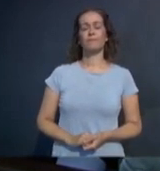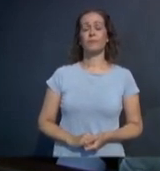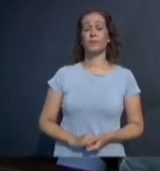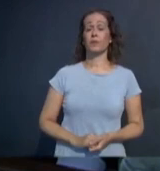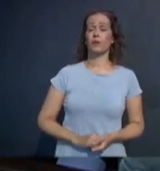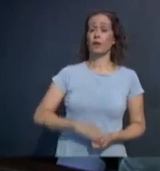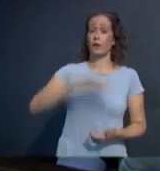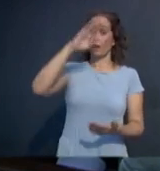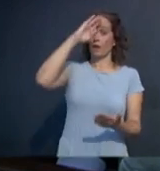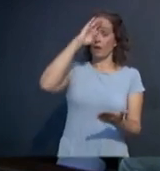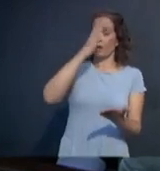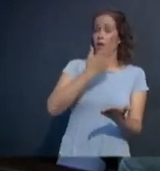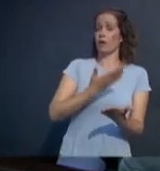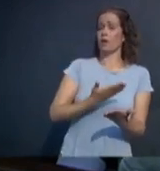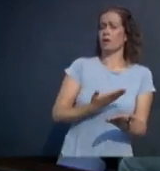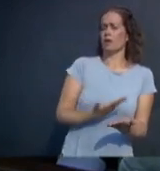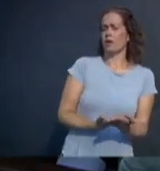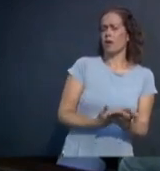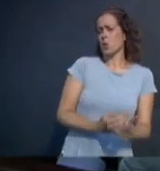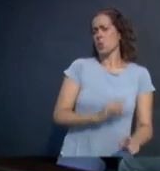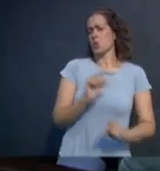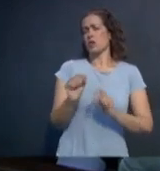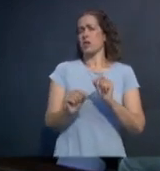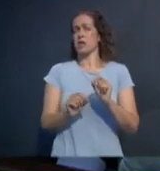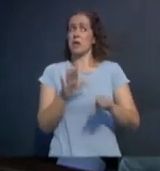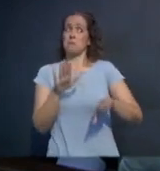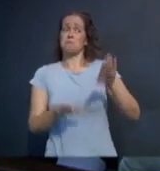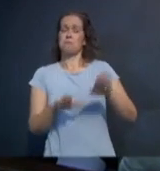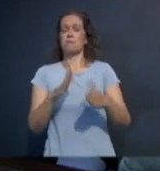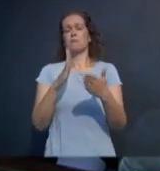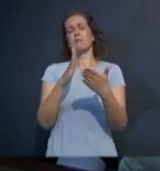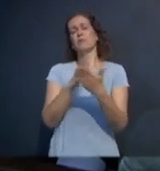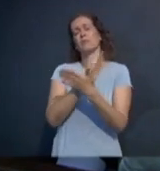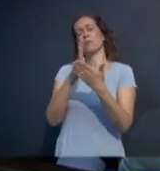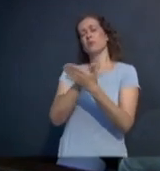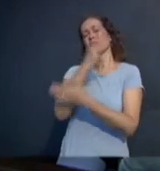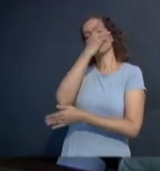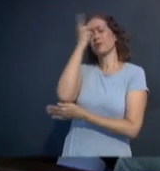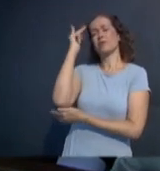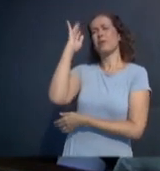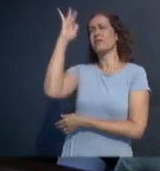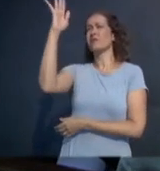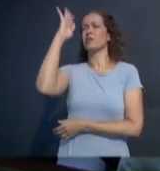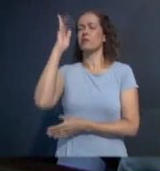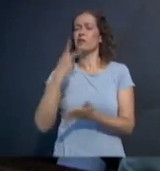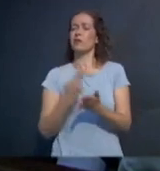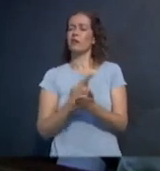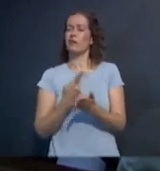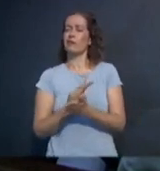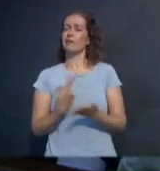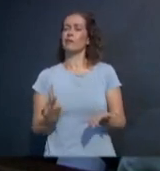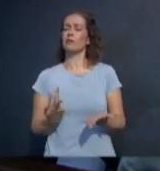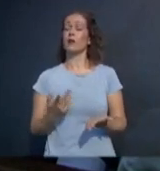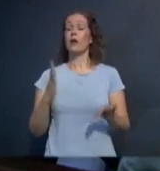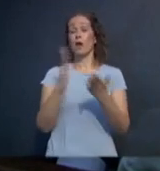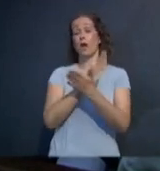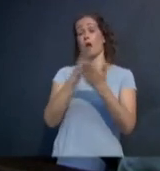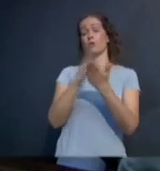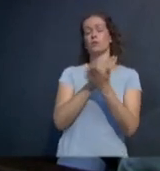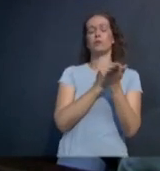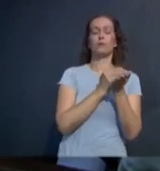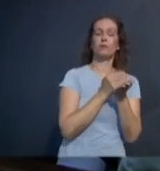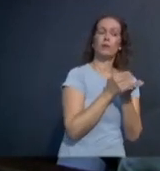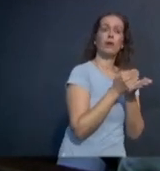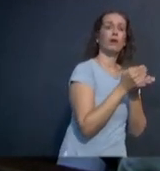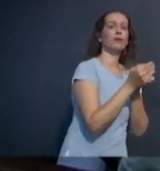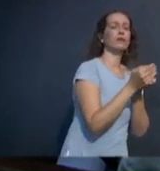Crer não é muitas vezes aquilo que as pessoas imaginam. Existem pessoas que começam, mas logo, logo